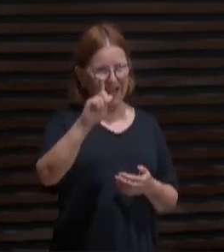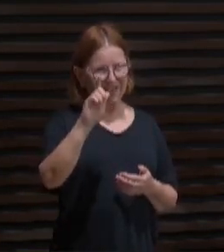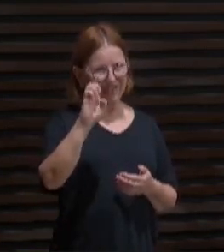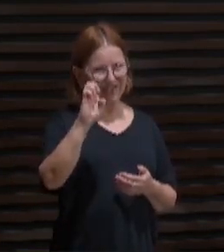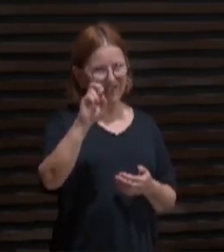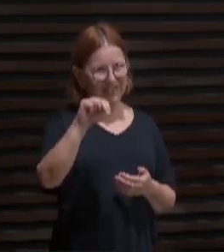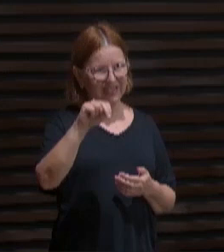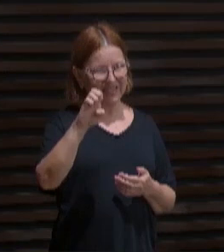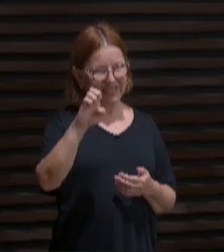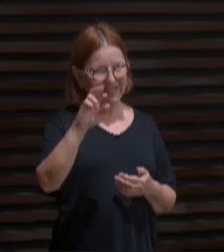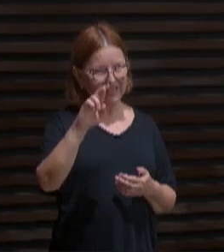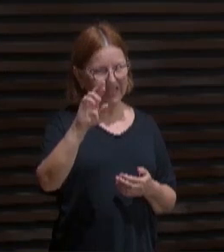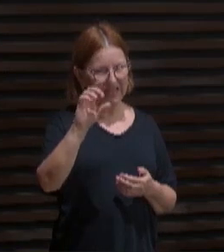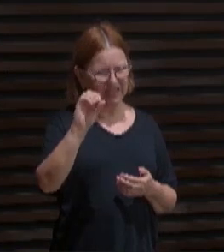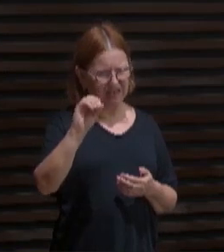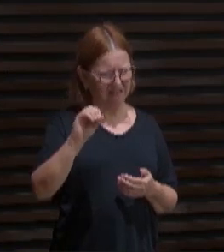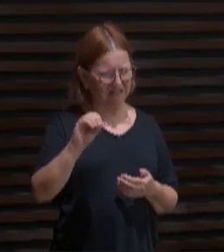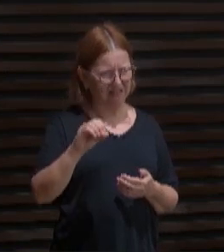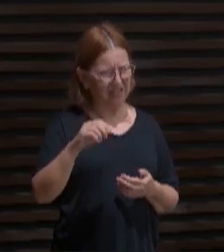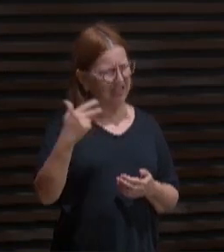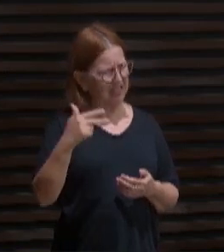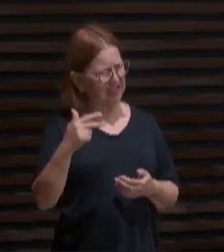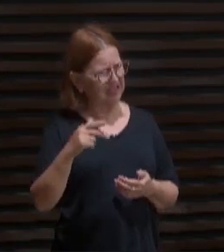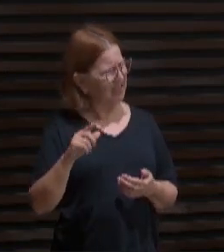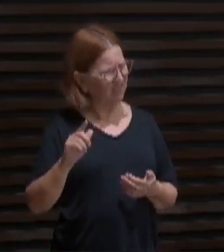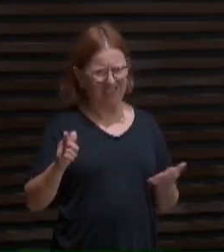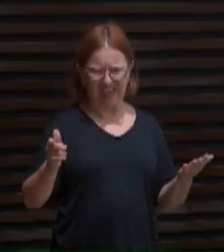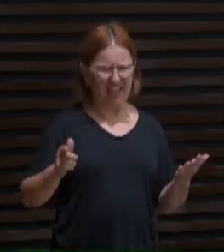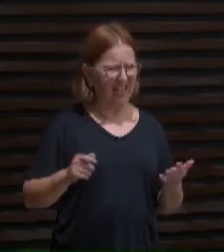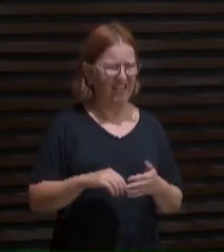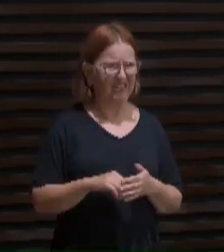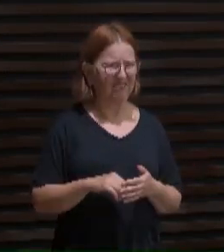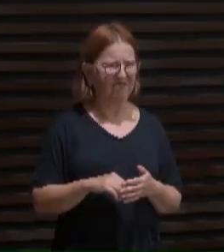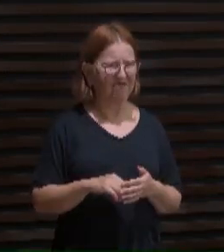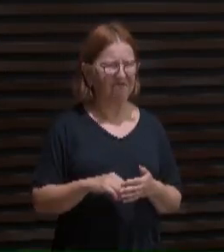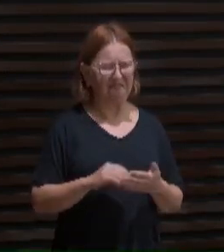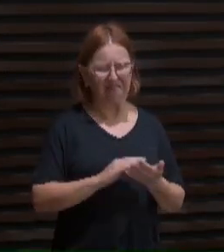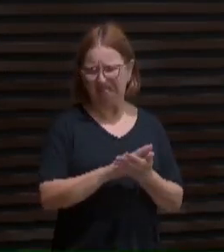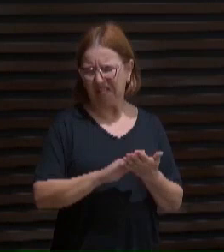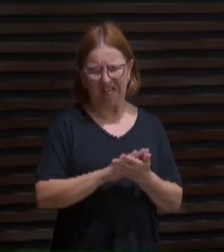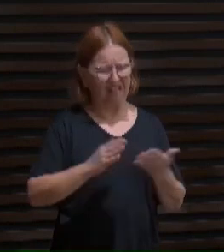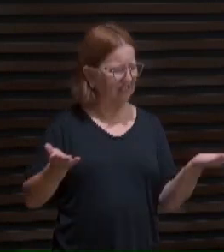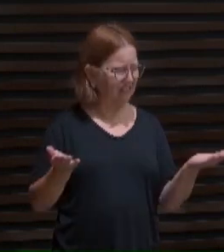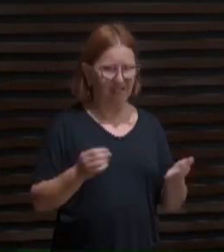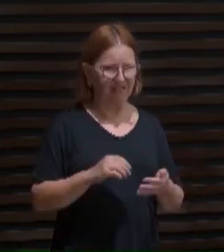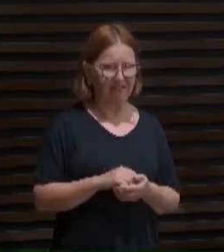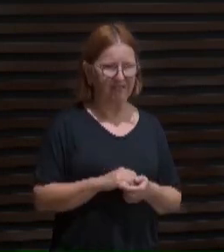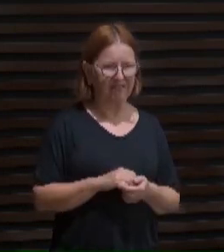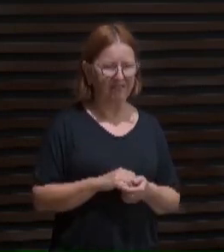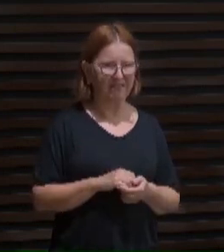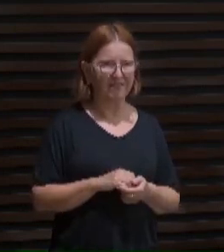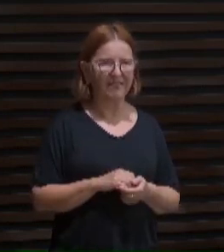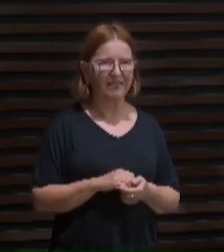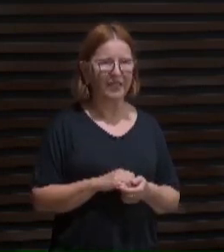two spirit, terceiro gênero e todos, nenhum uma combinação